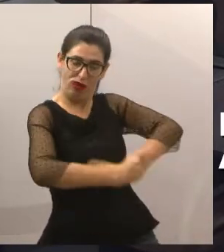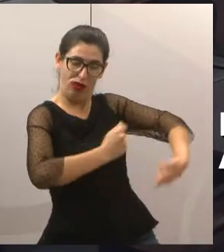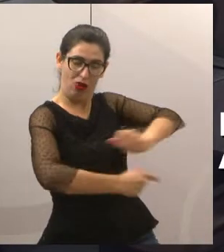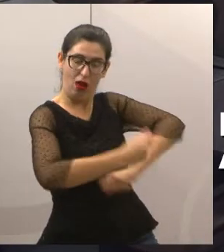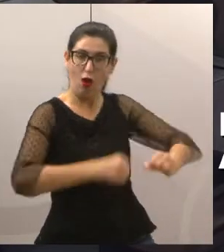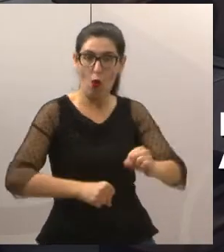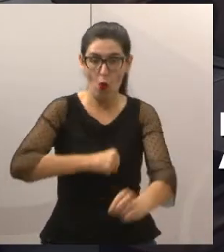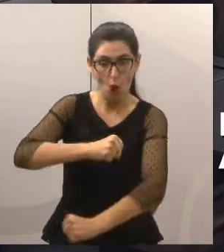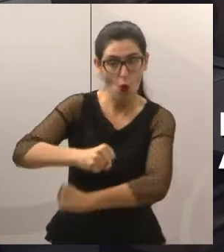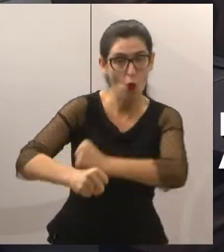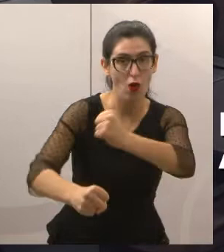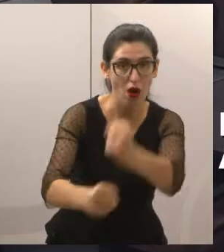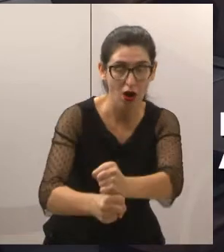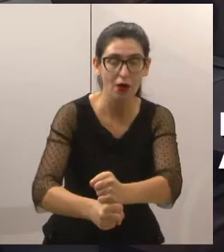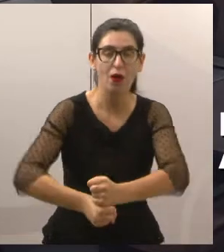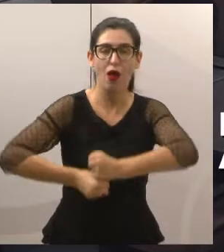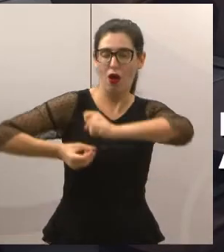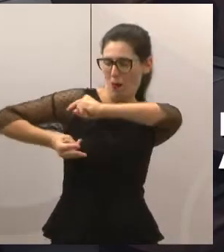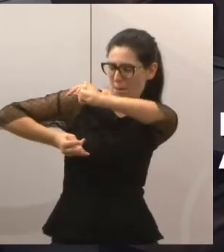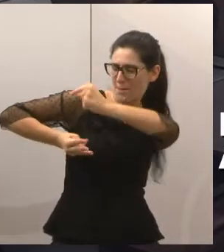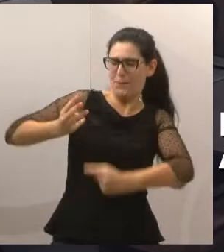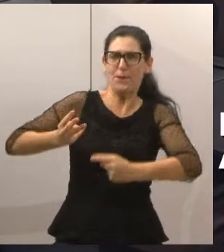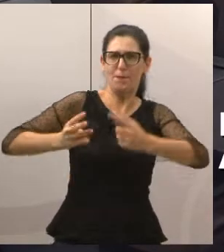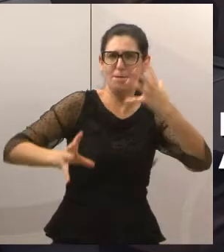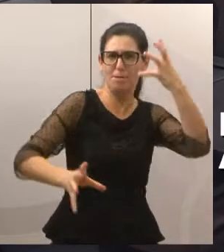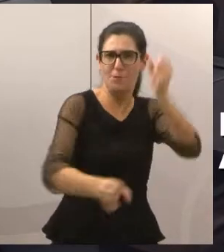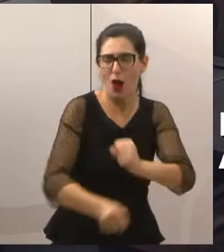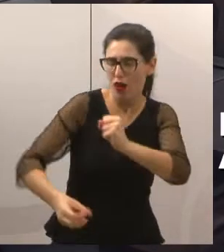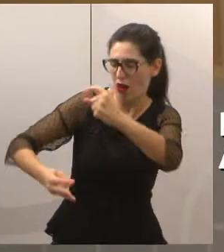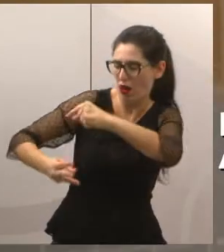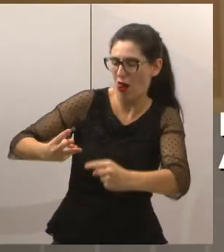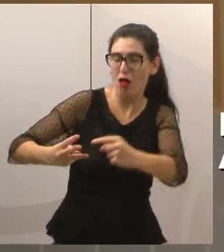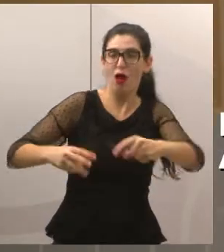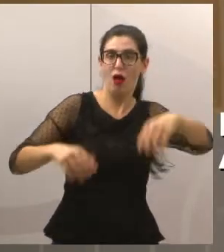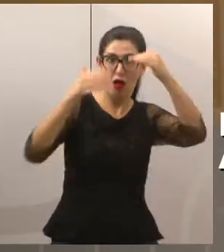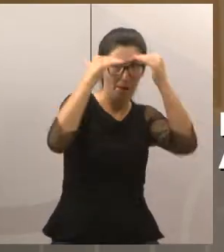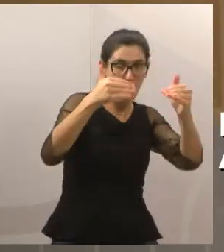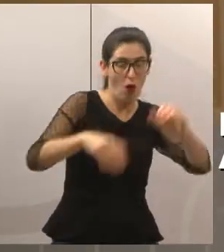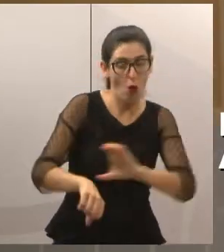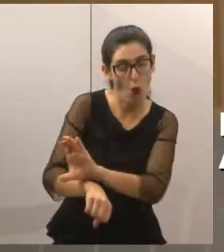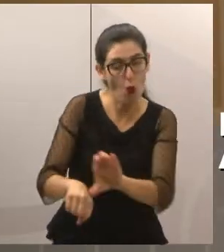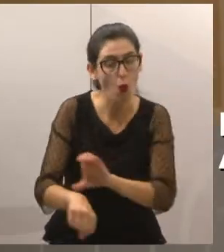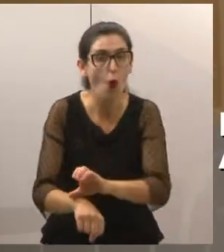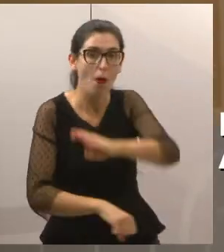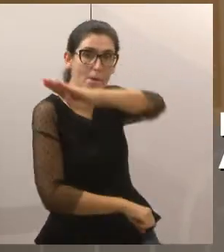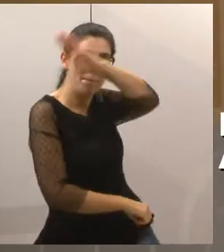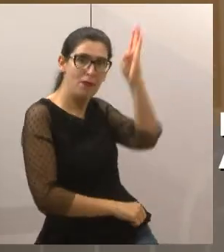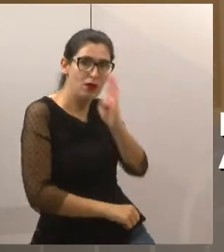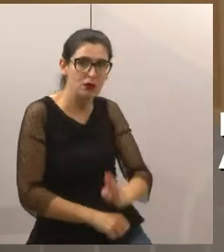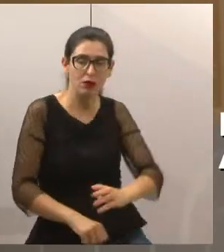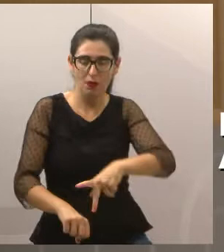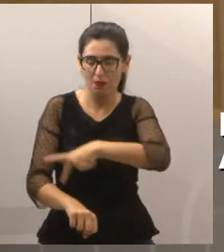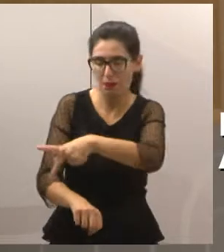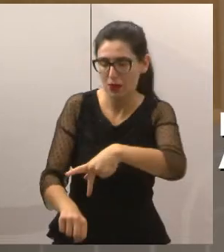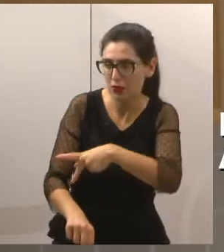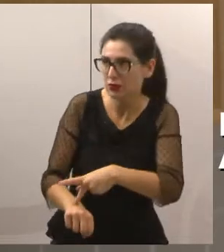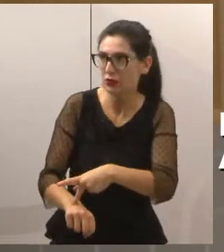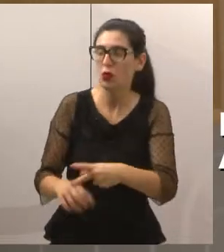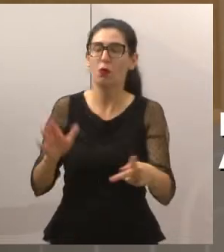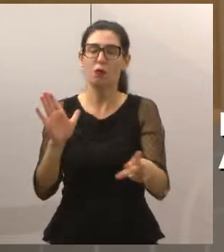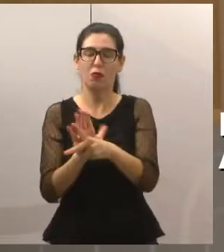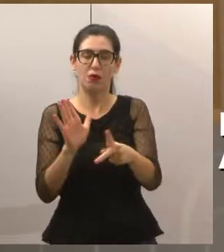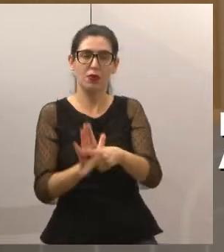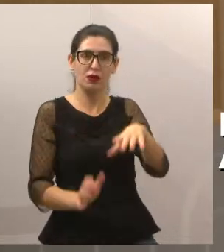é a terceira das 3 peças orçamentárias que, pela Constituição brasileira, tem que ser feita pelos municípios.